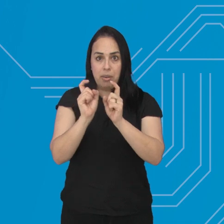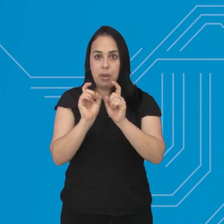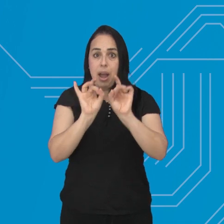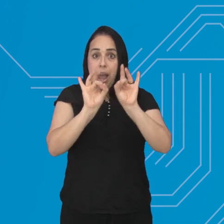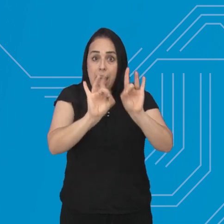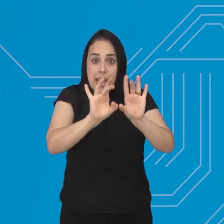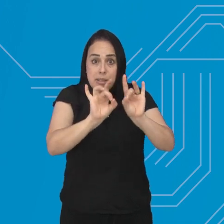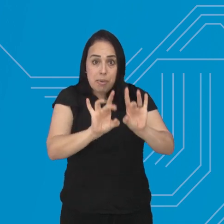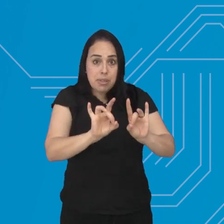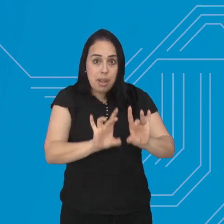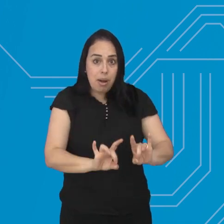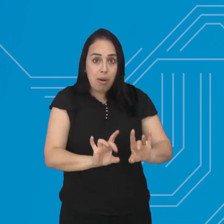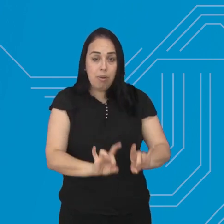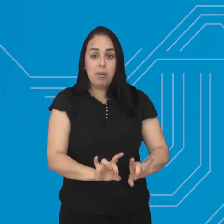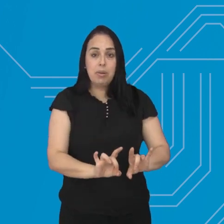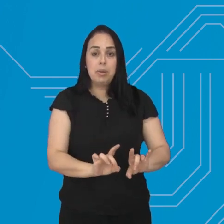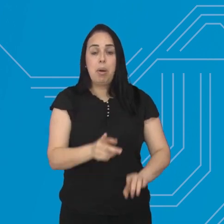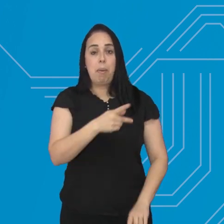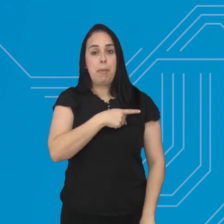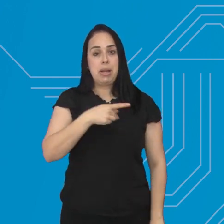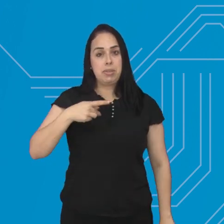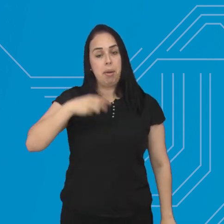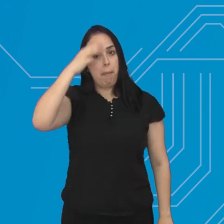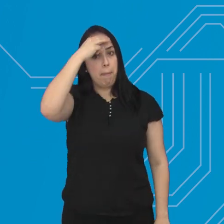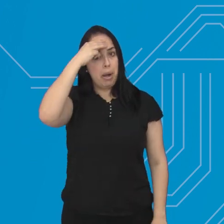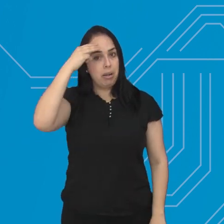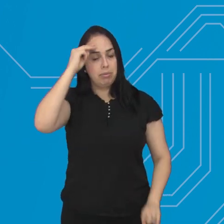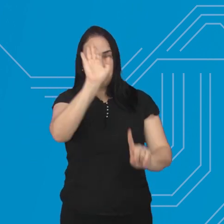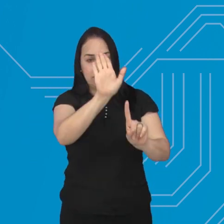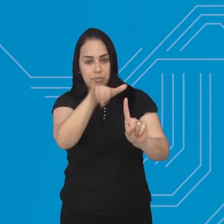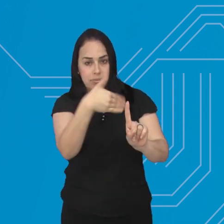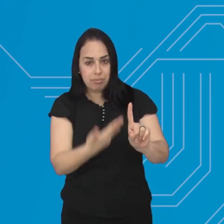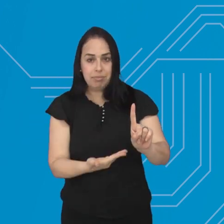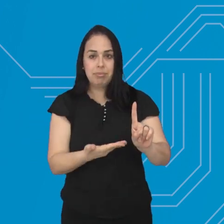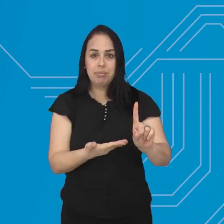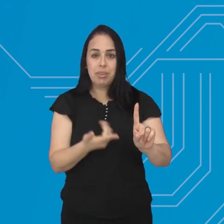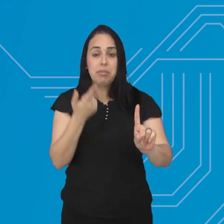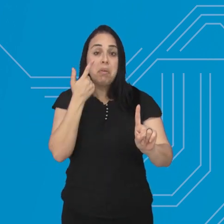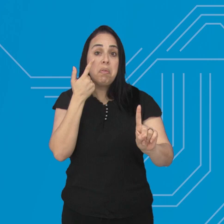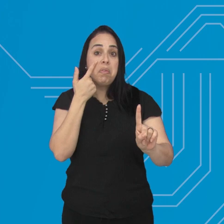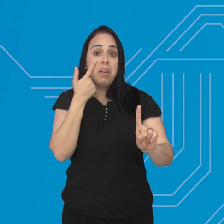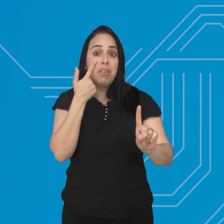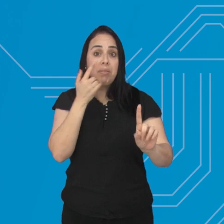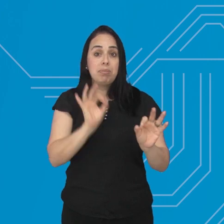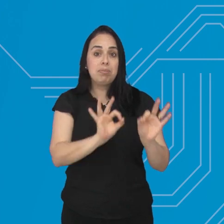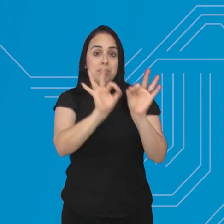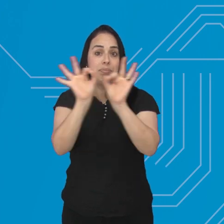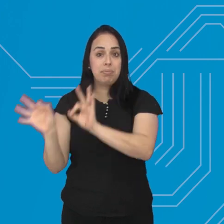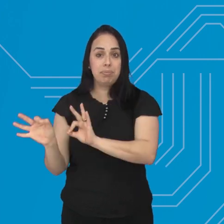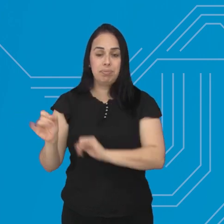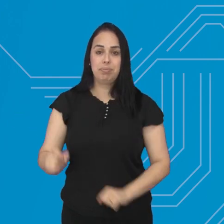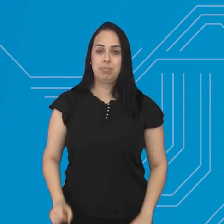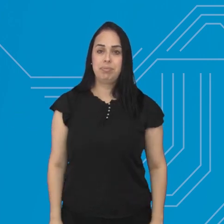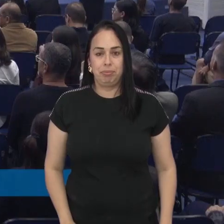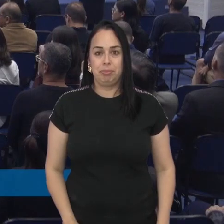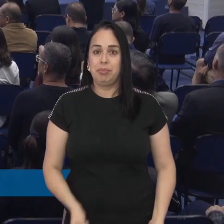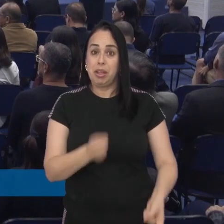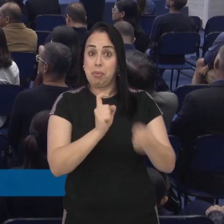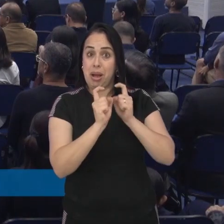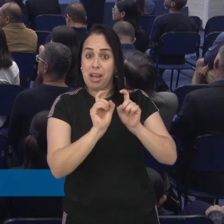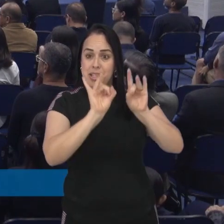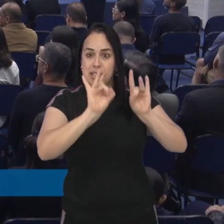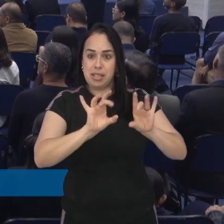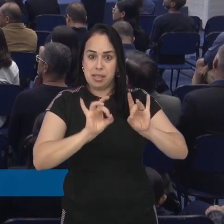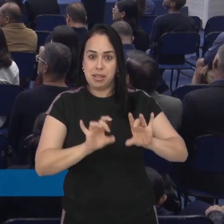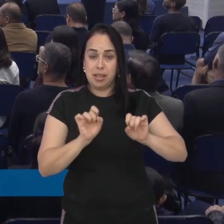sessão solene realizada aqui na Câmara, o pastor Marcos Davi foi homenageado. Veja como foi na reportagem. Em